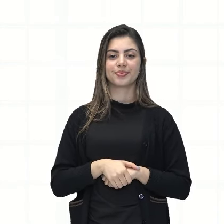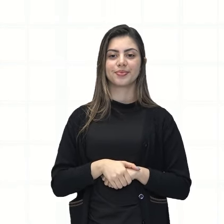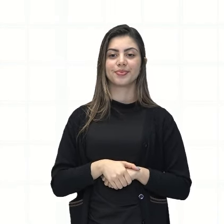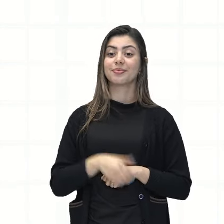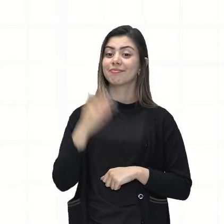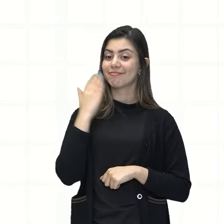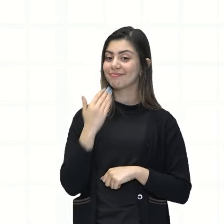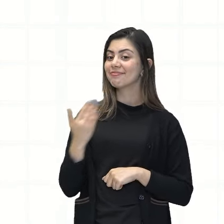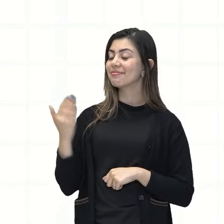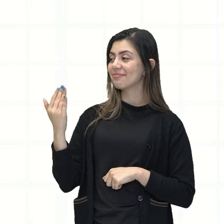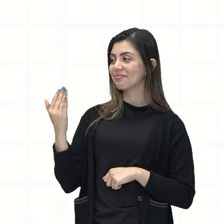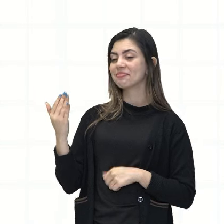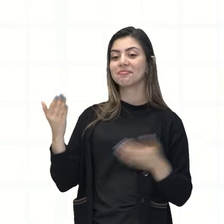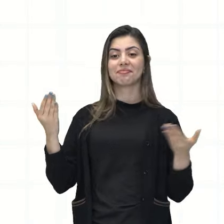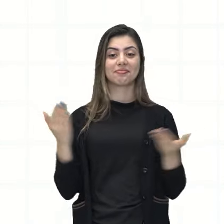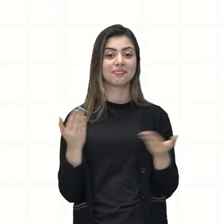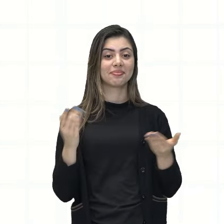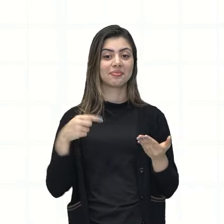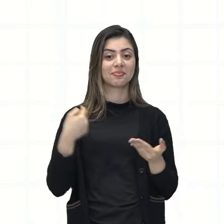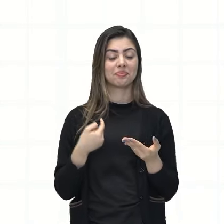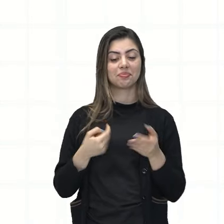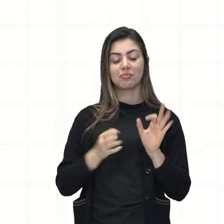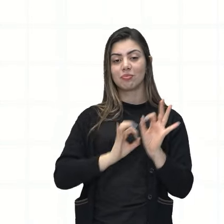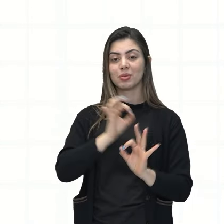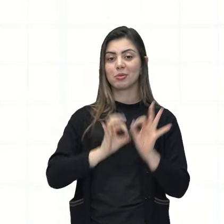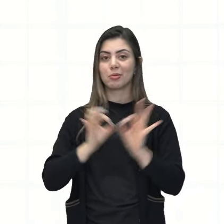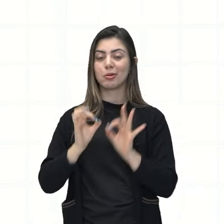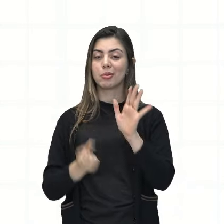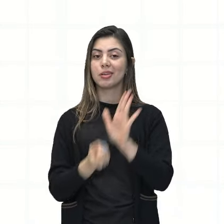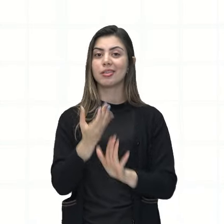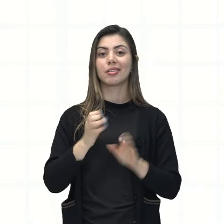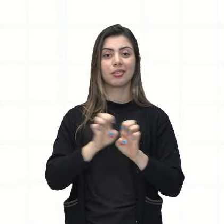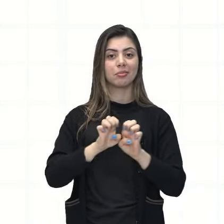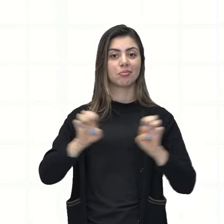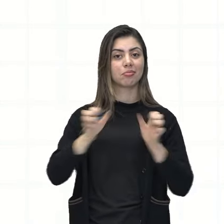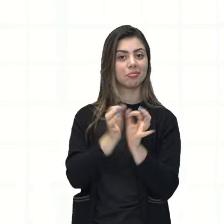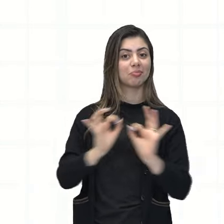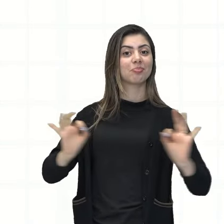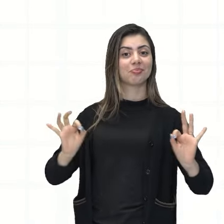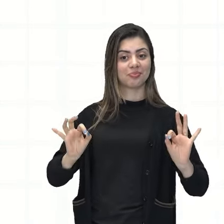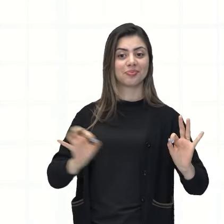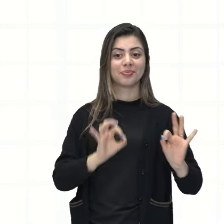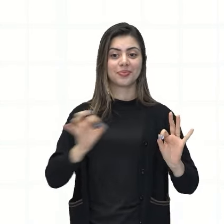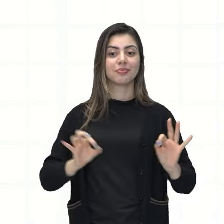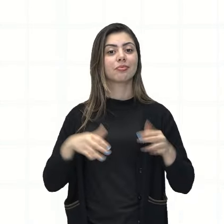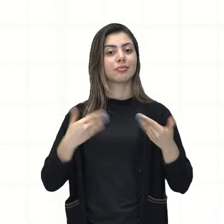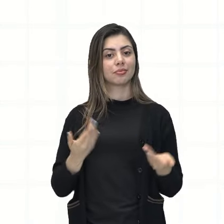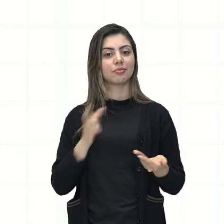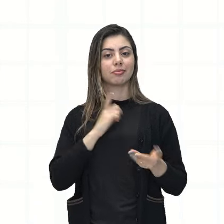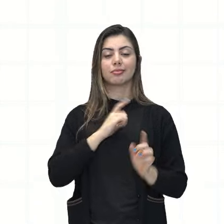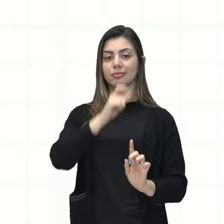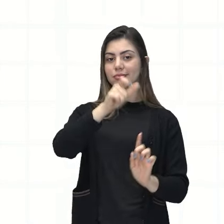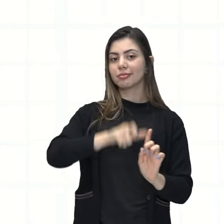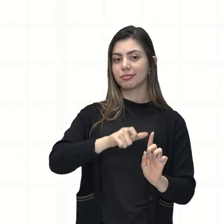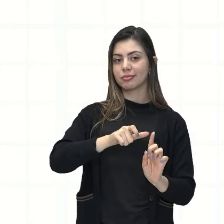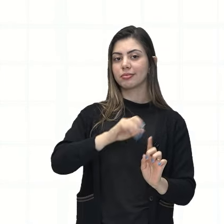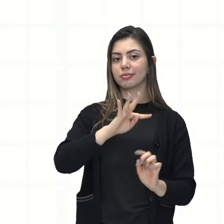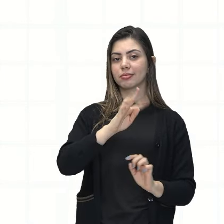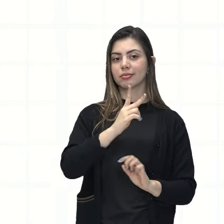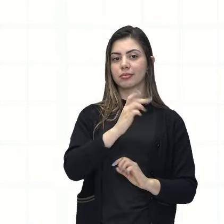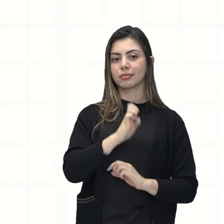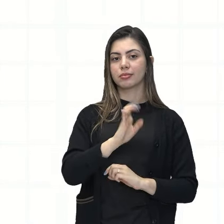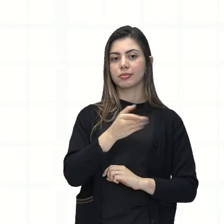Olha só, agora a gente vai formar uma frase com esses elementos novamente, tá bom? Aqui já tem o sujeito, the boys,